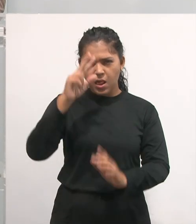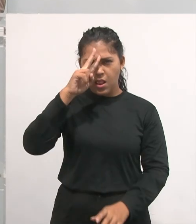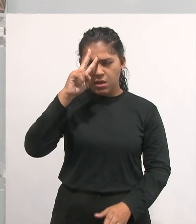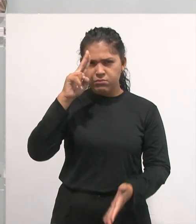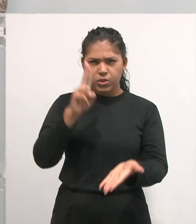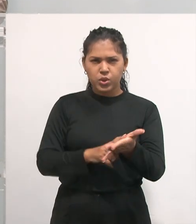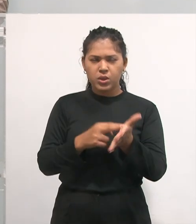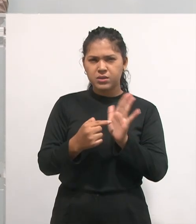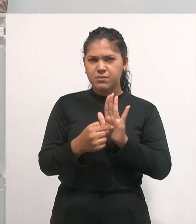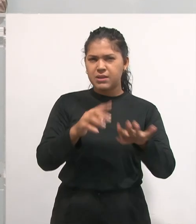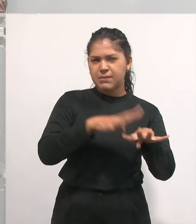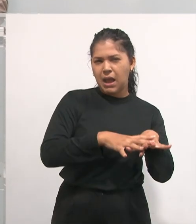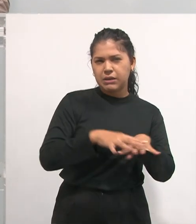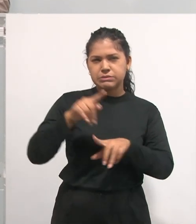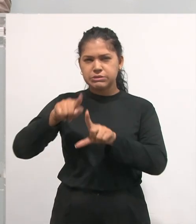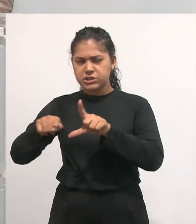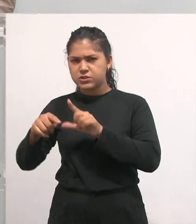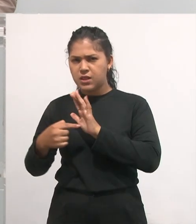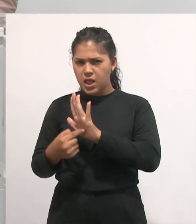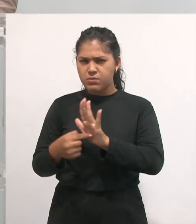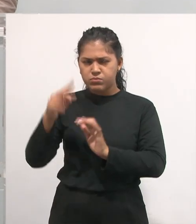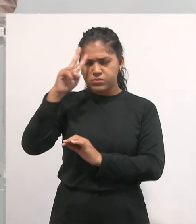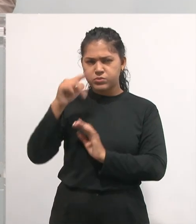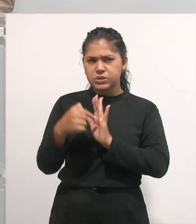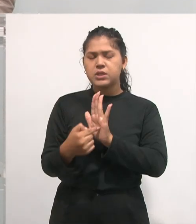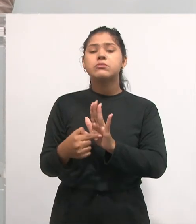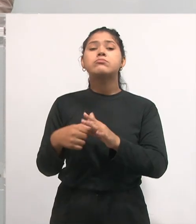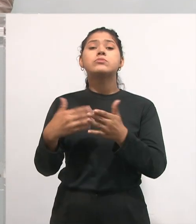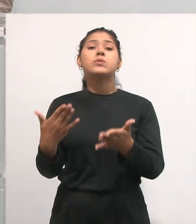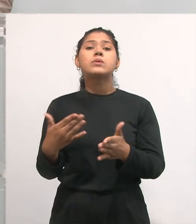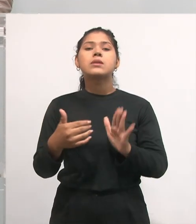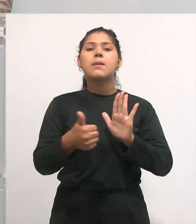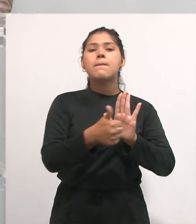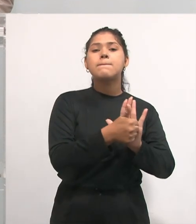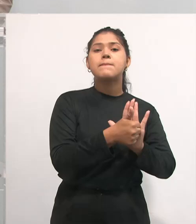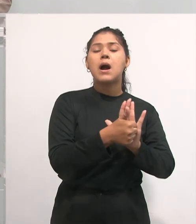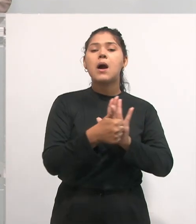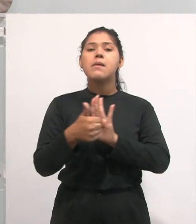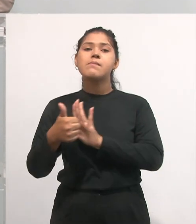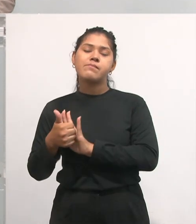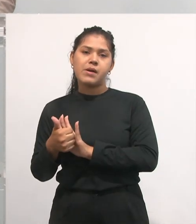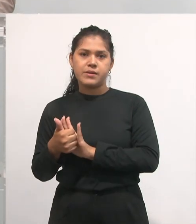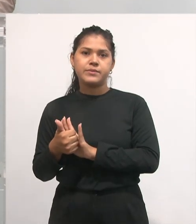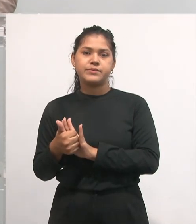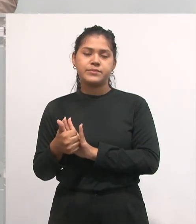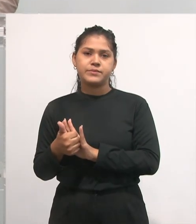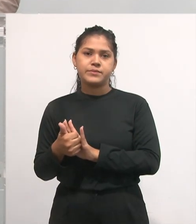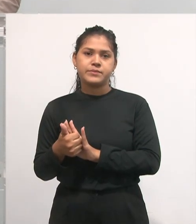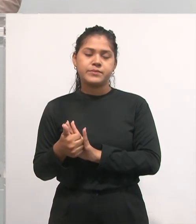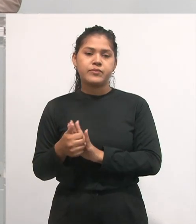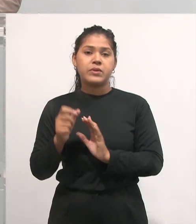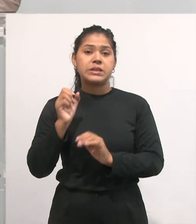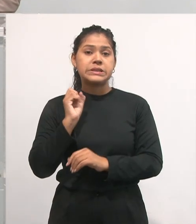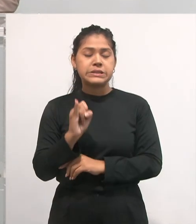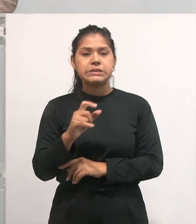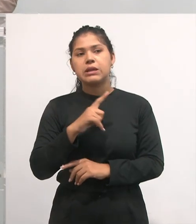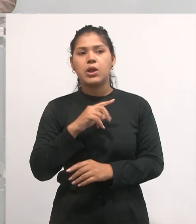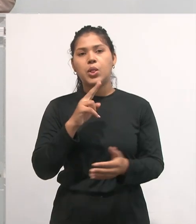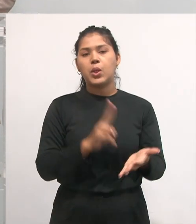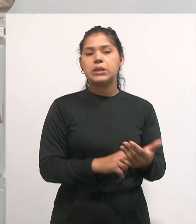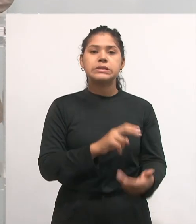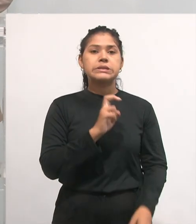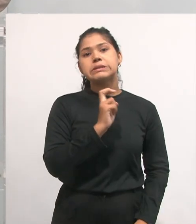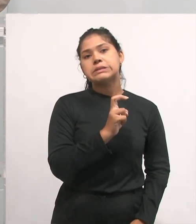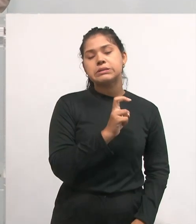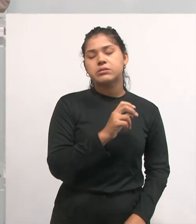lá, um R igual a 1, uma correlação positiva, significa que o aluno, se ele tirasse 10 em matemática, ele tiraria 10 em estatística. Se ele tiraria 7 em